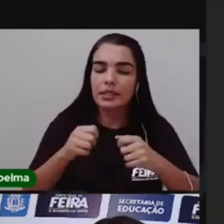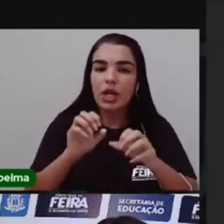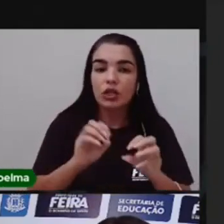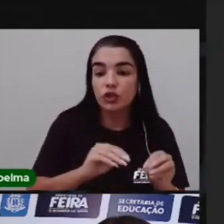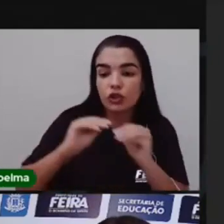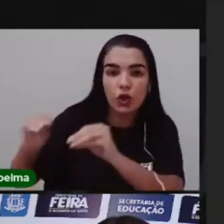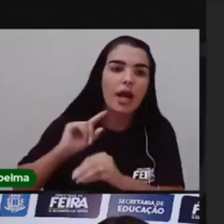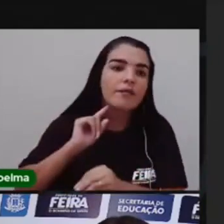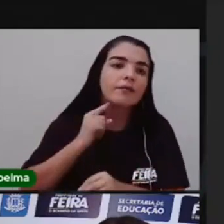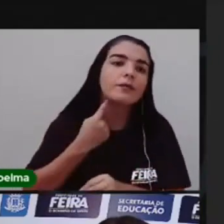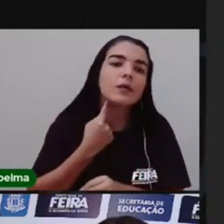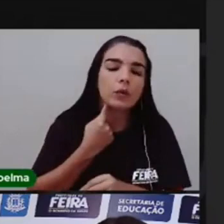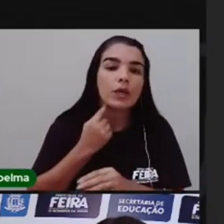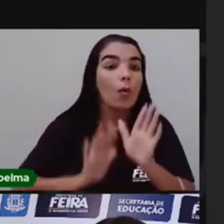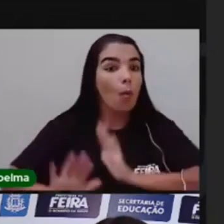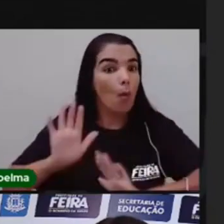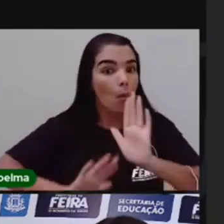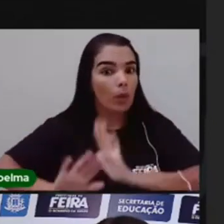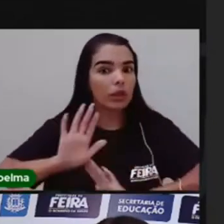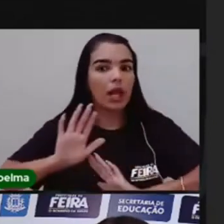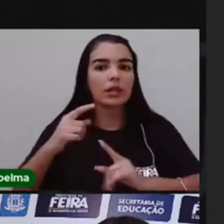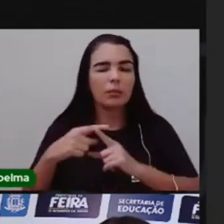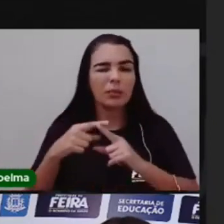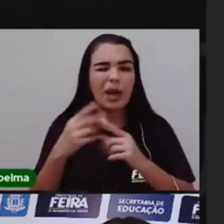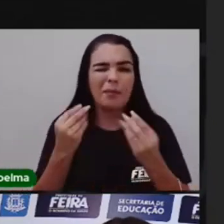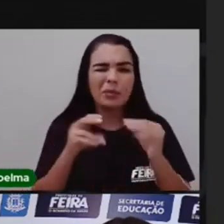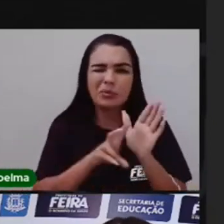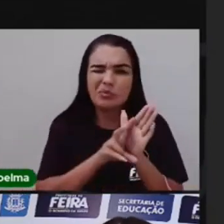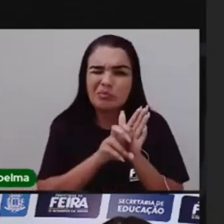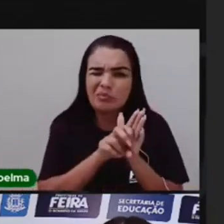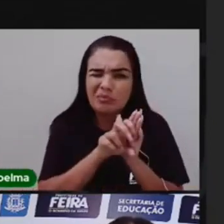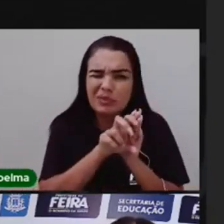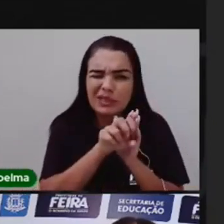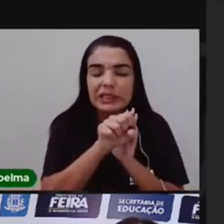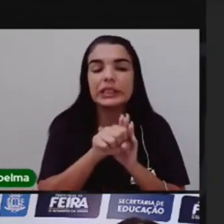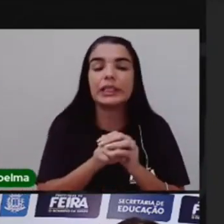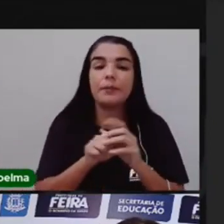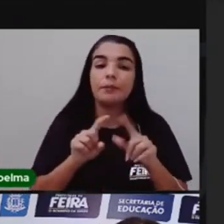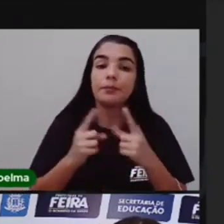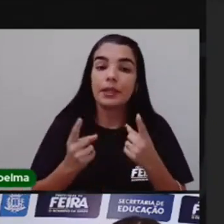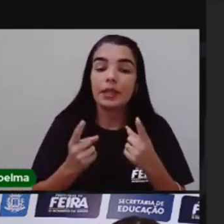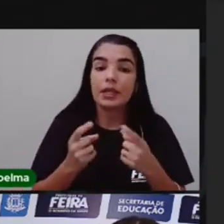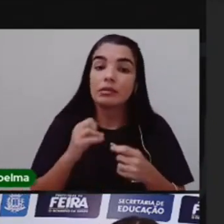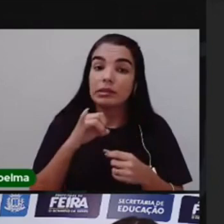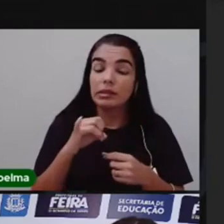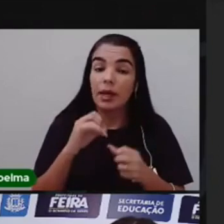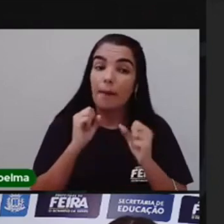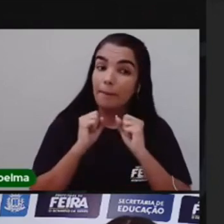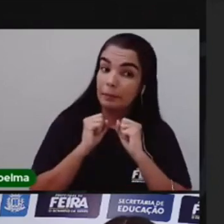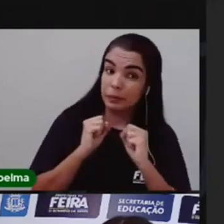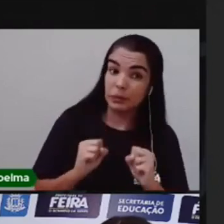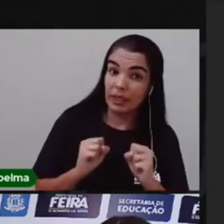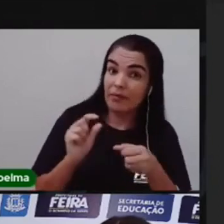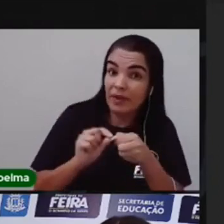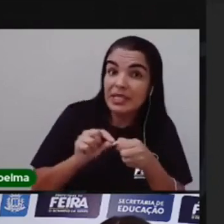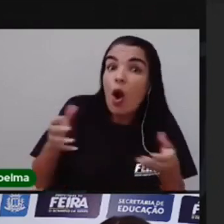material utilizado, até porque vai estar cheio de fungos, certo, gente? Então, se possível,